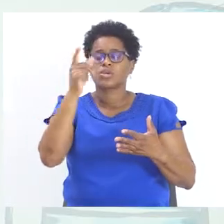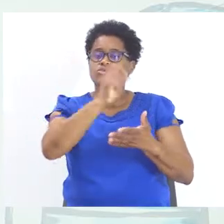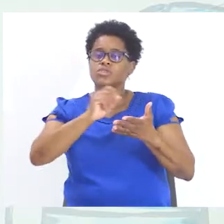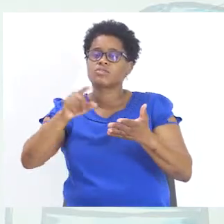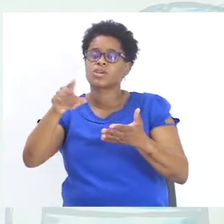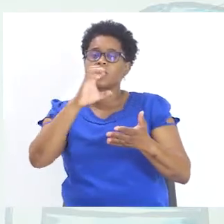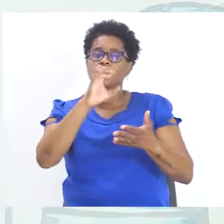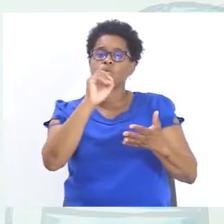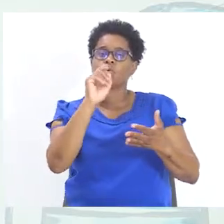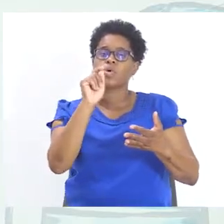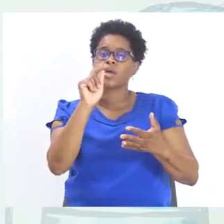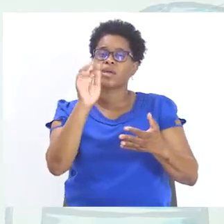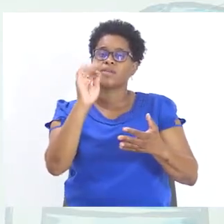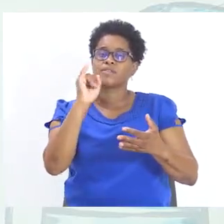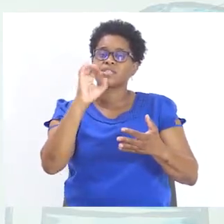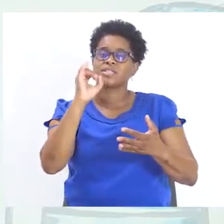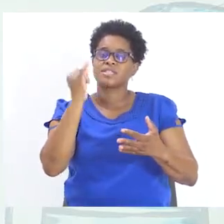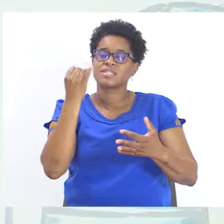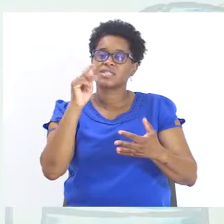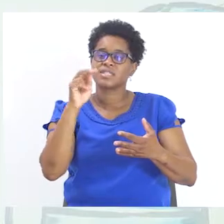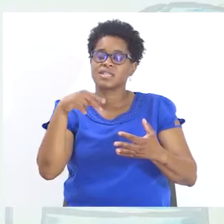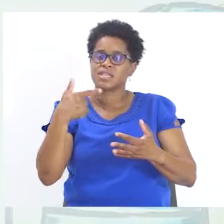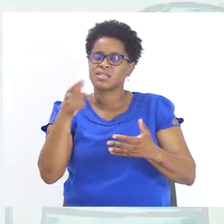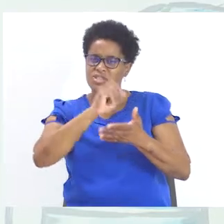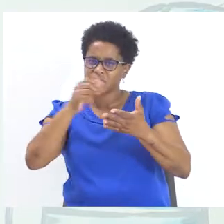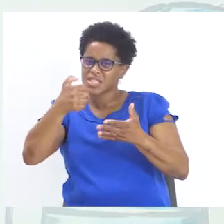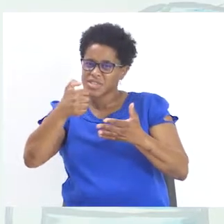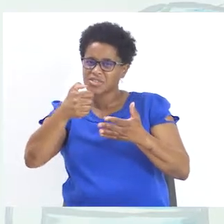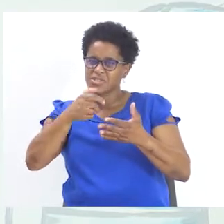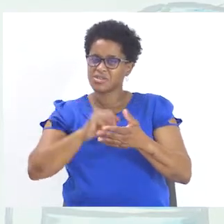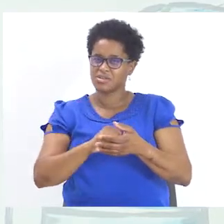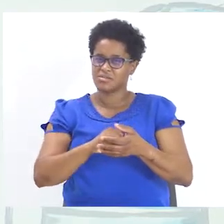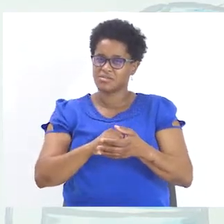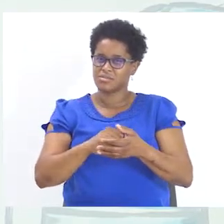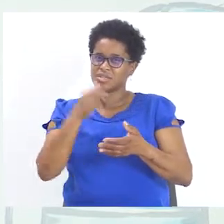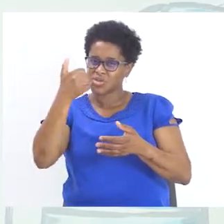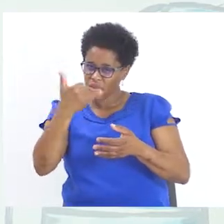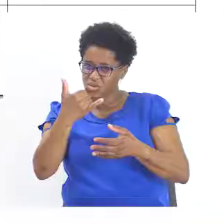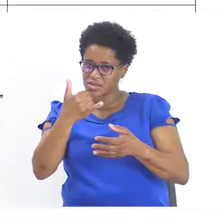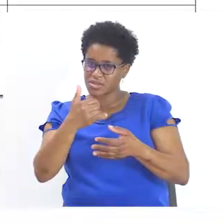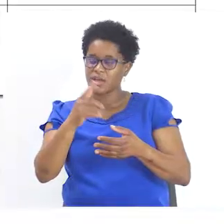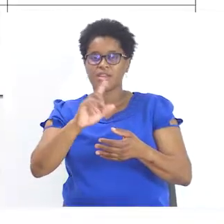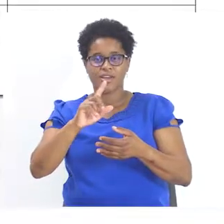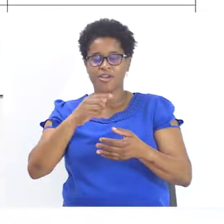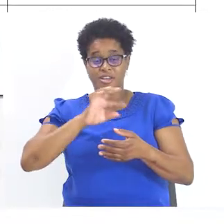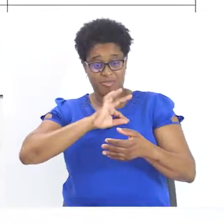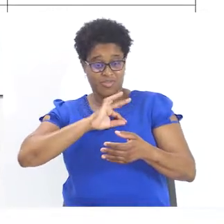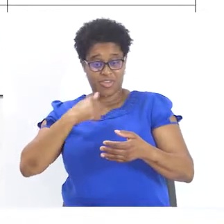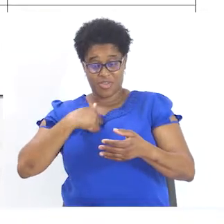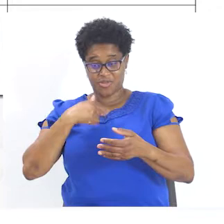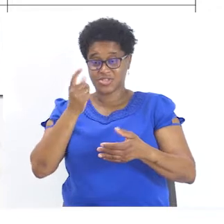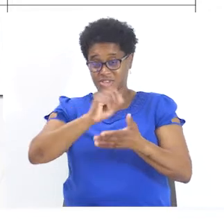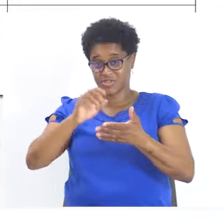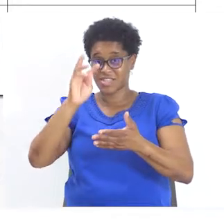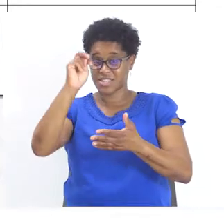escreveram? Escreveram 5? Escreveram 2? Não, professor, eu escrevi 3 sobre 4. Muito bem.